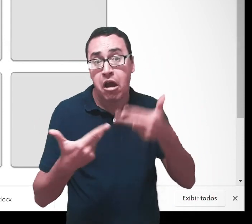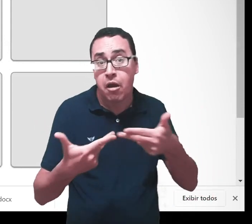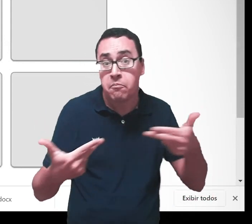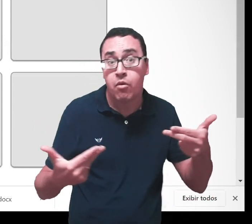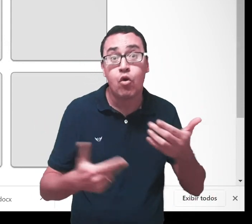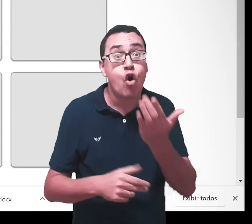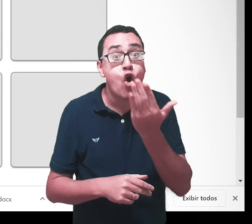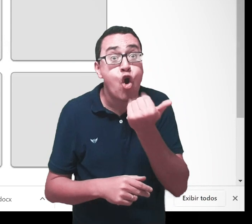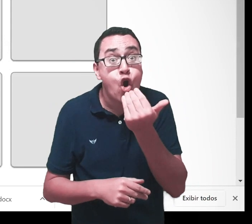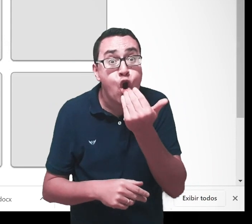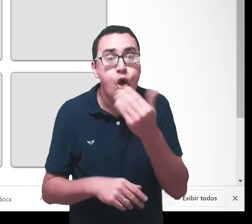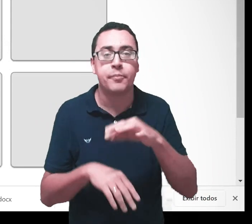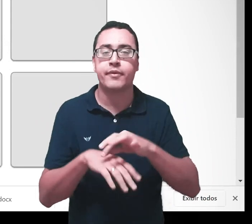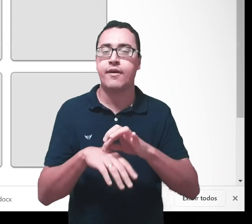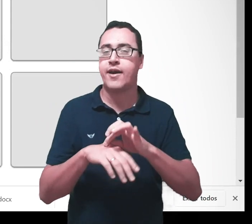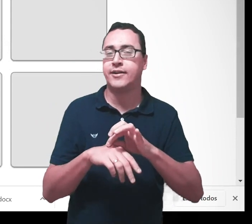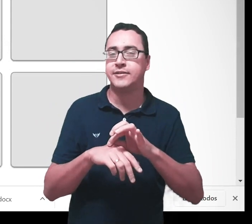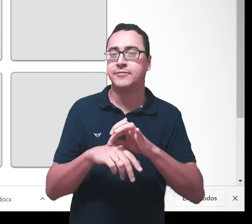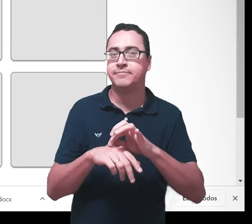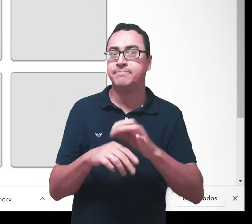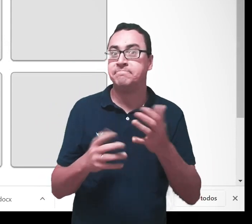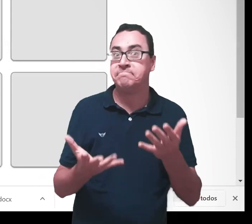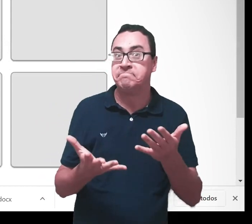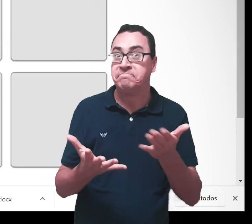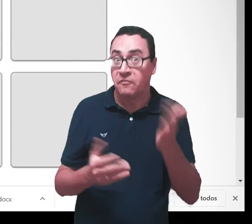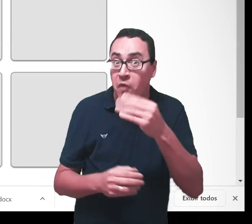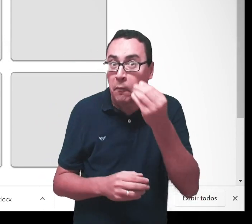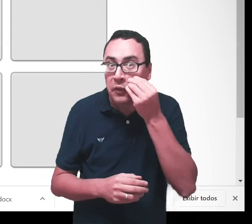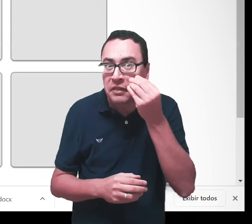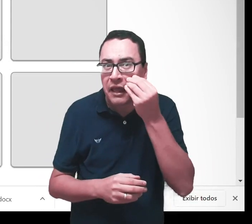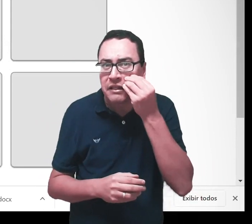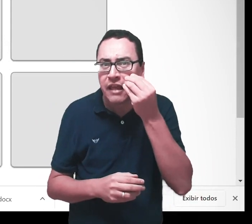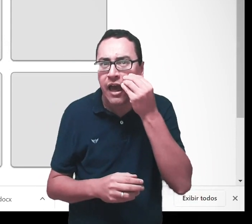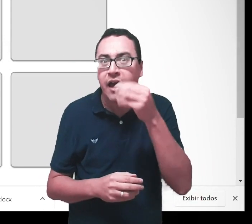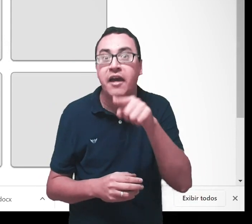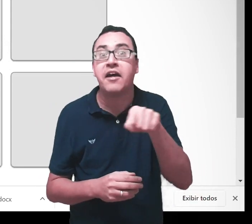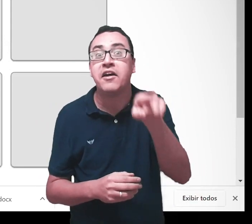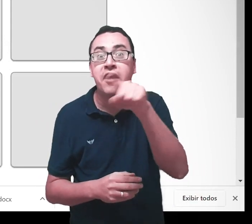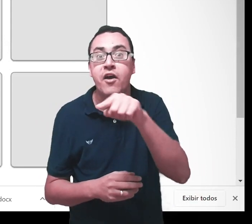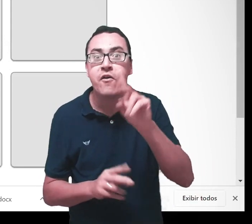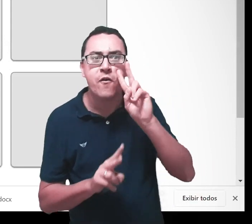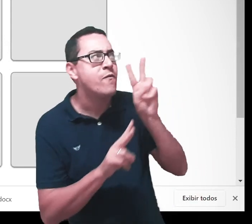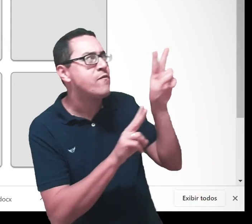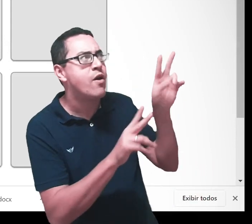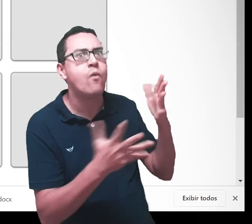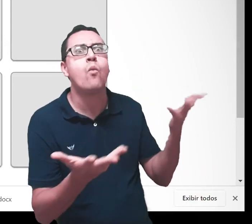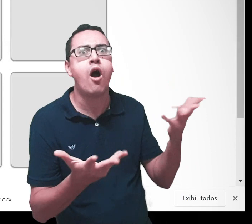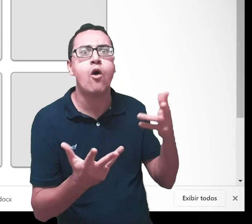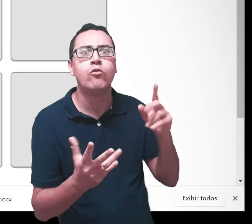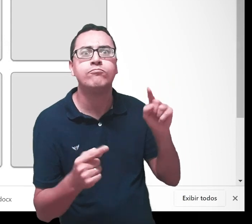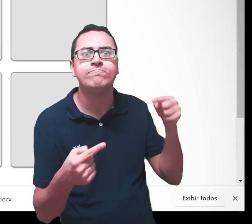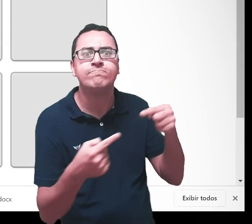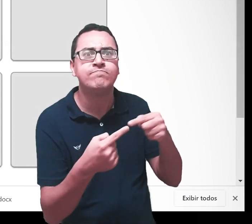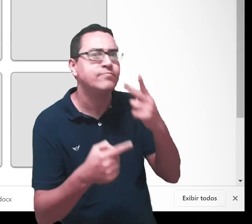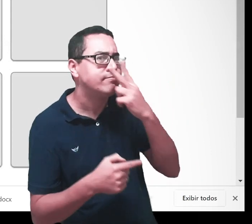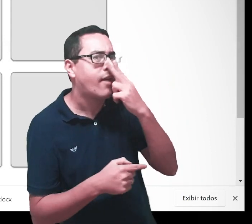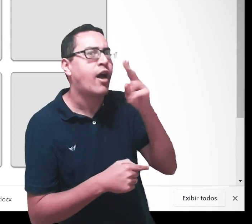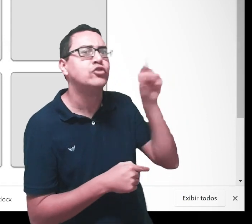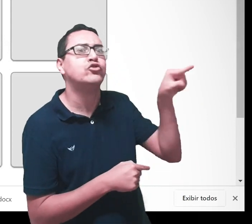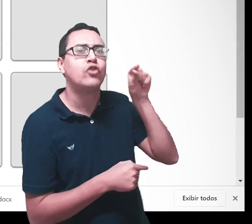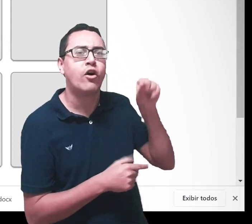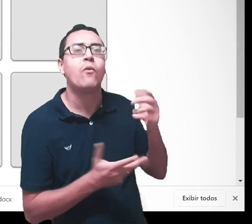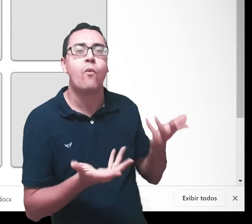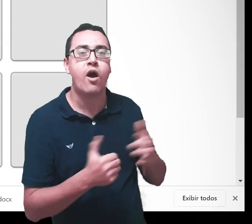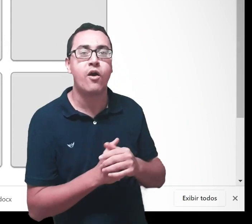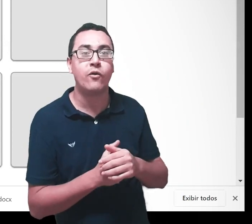alimente de carnes. Vamos tentar? Qual você escolhe para tentar fazer esse par?